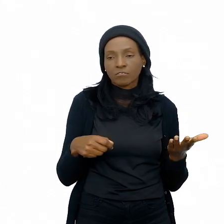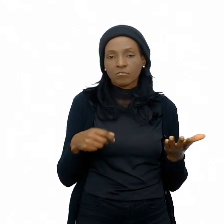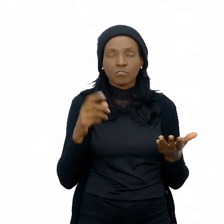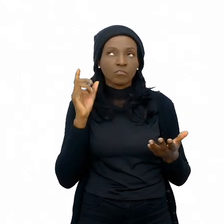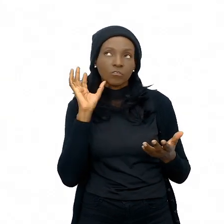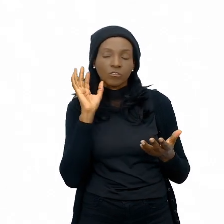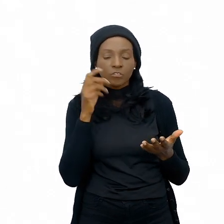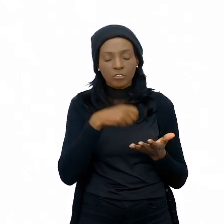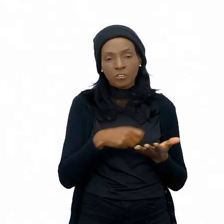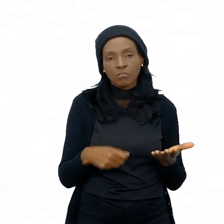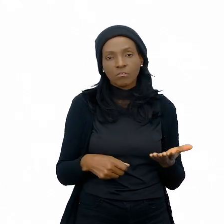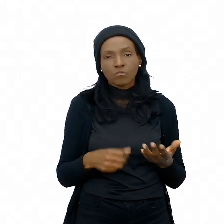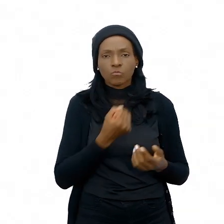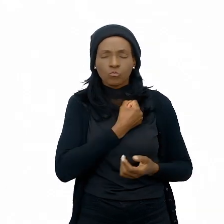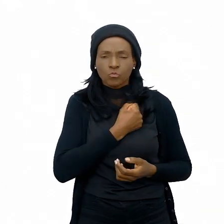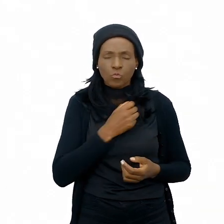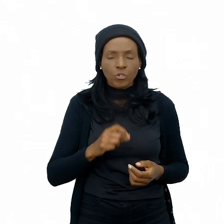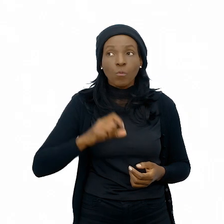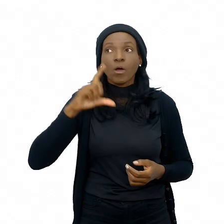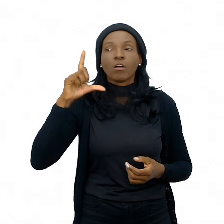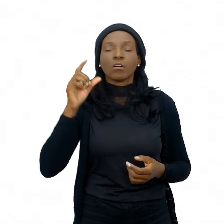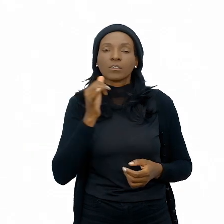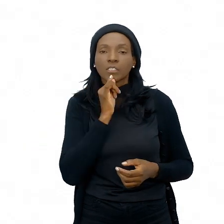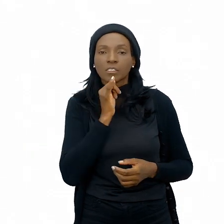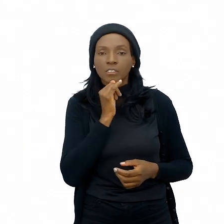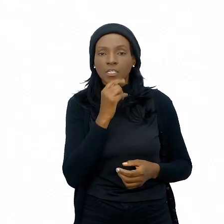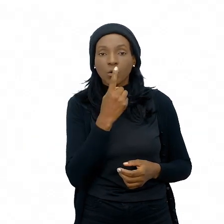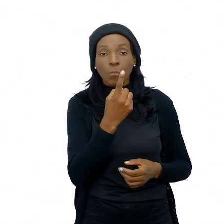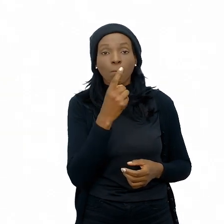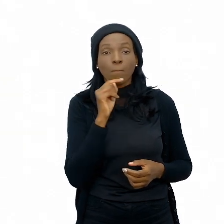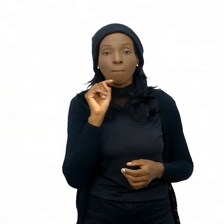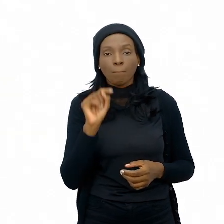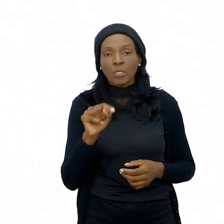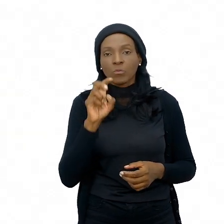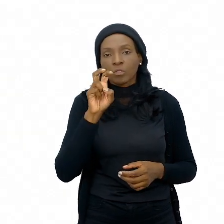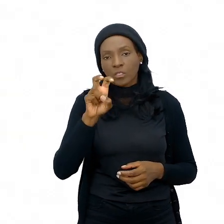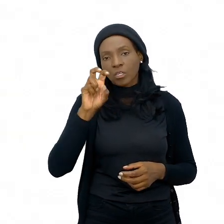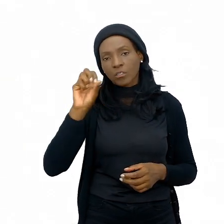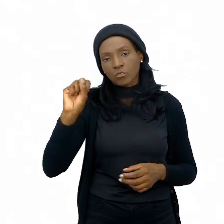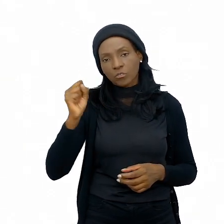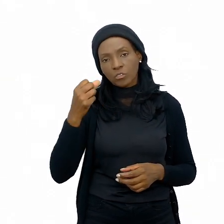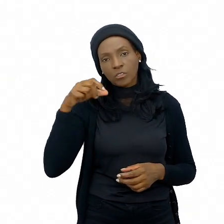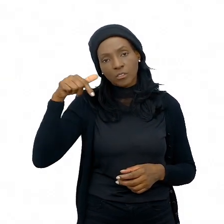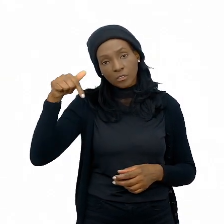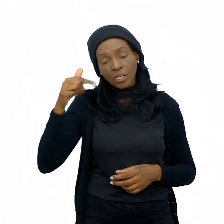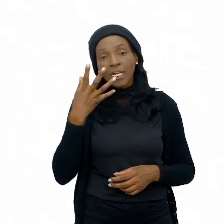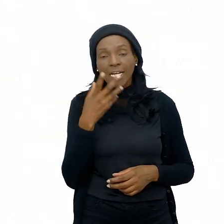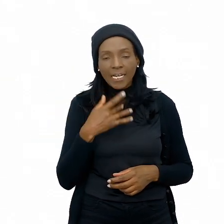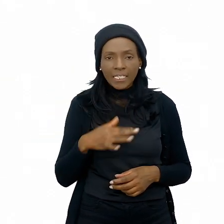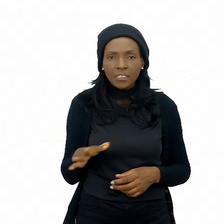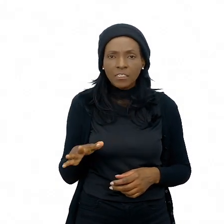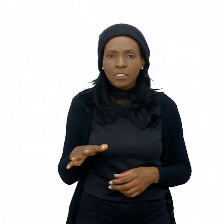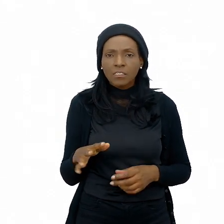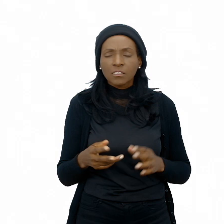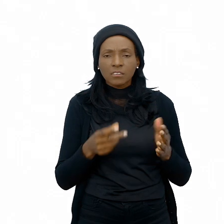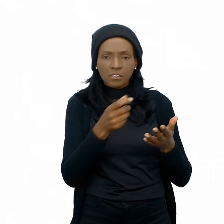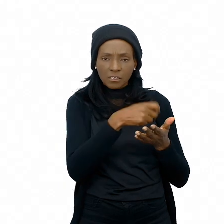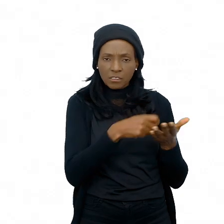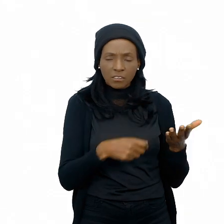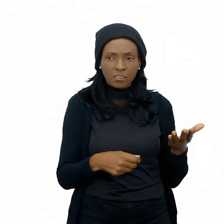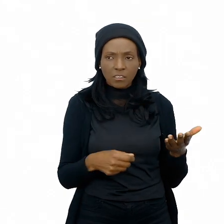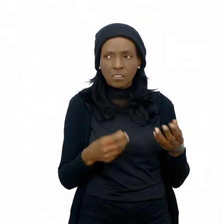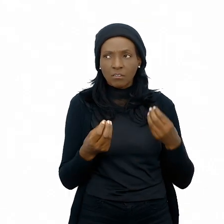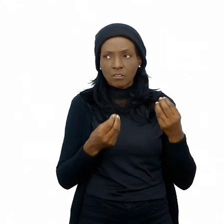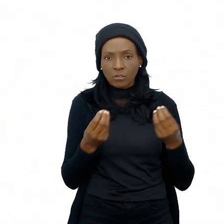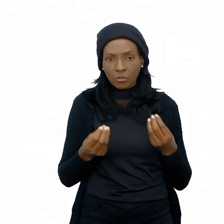os números são maiores, como, por exemplo, o 1587, as crianças representam da seguinte maneira